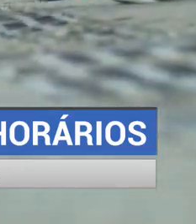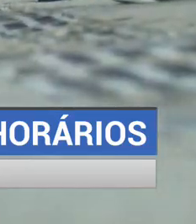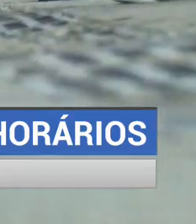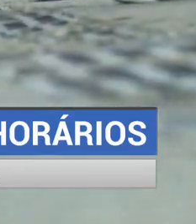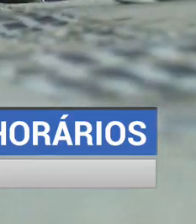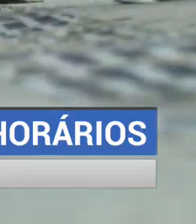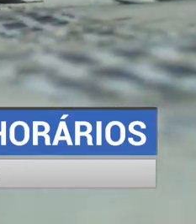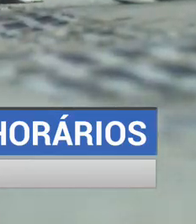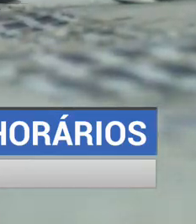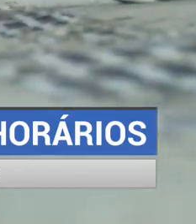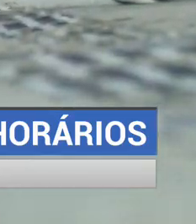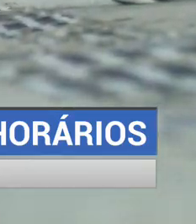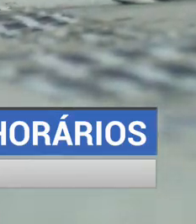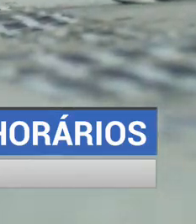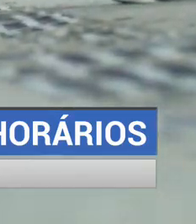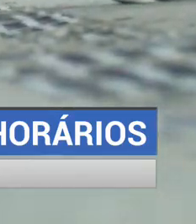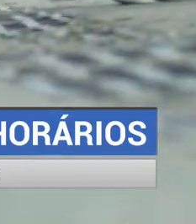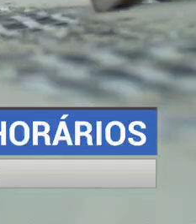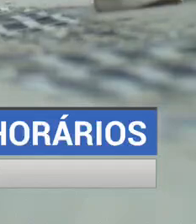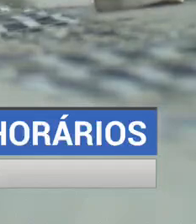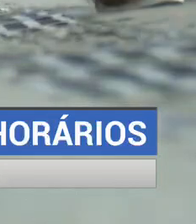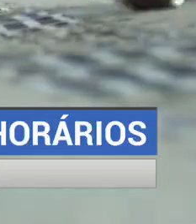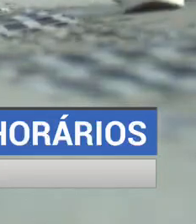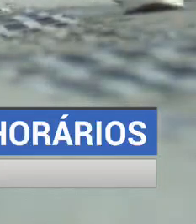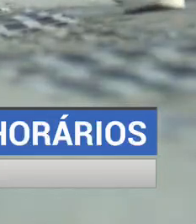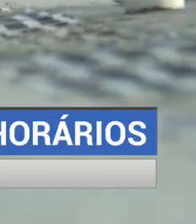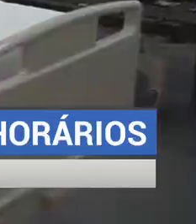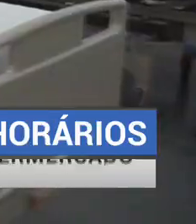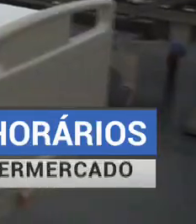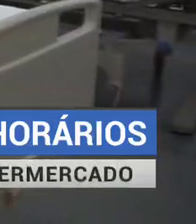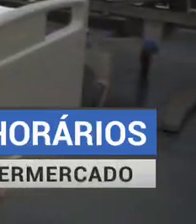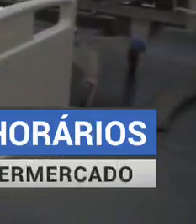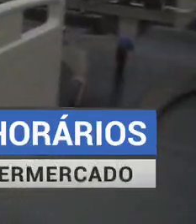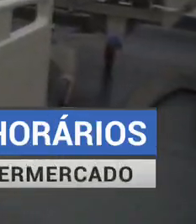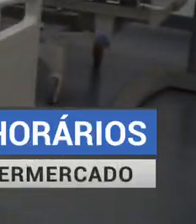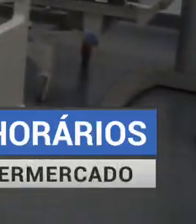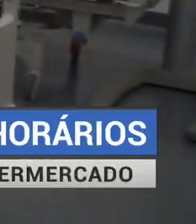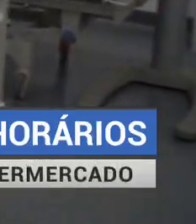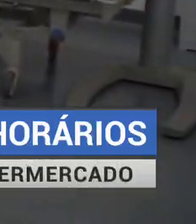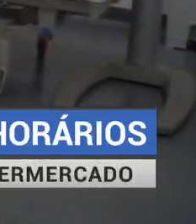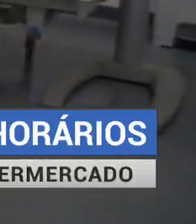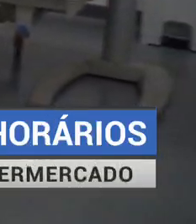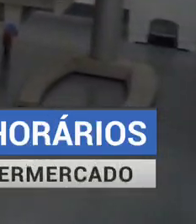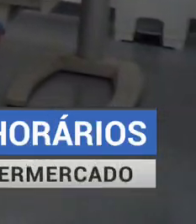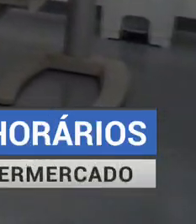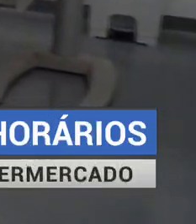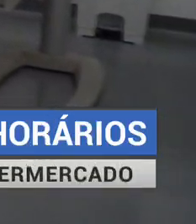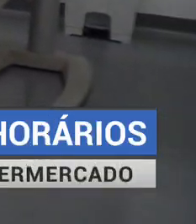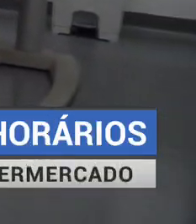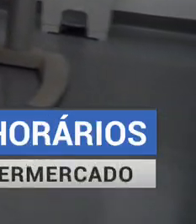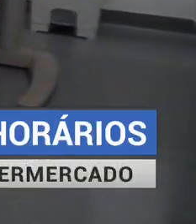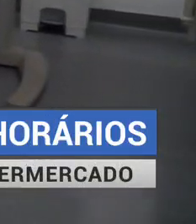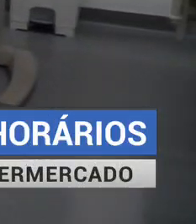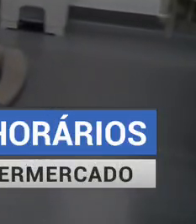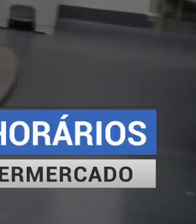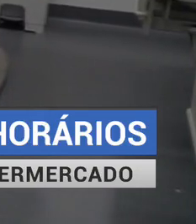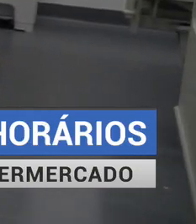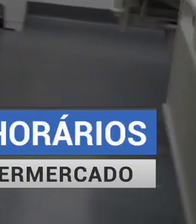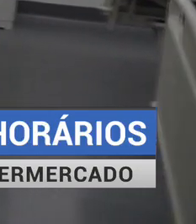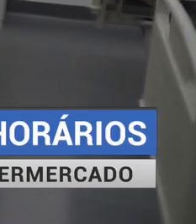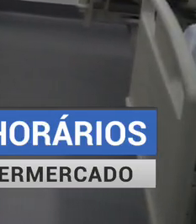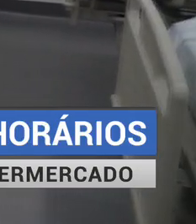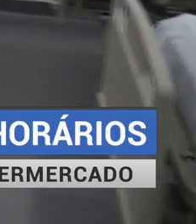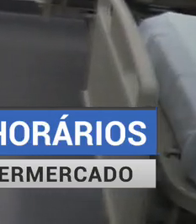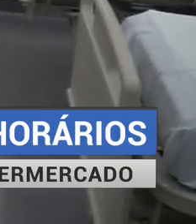a valer a partir de amanhã, pelos próximos 30 dias. O governo também alertou para uma mudança no perfil de pacientes